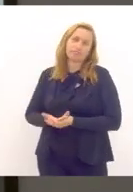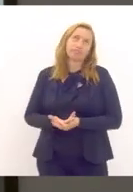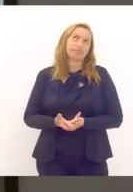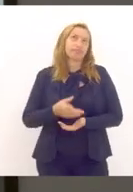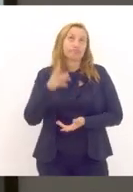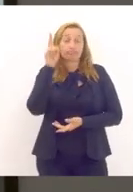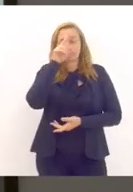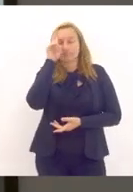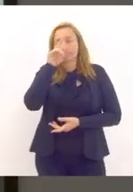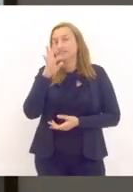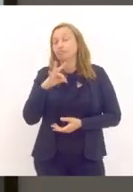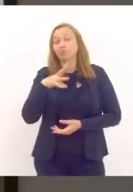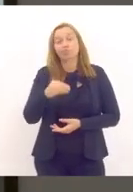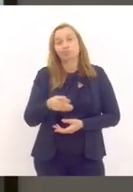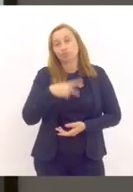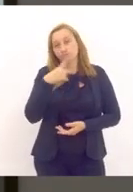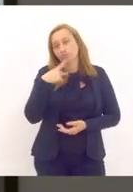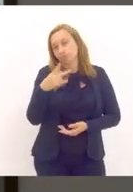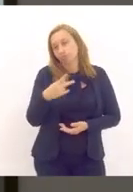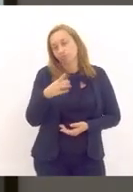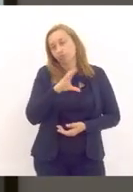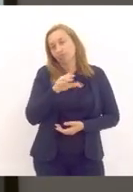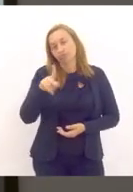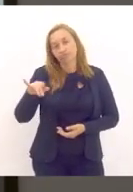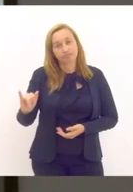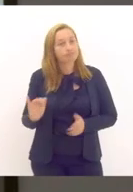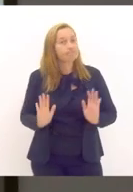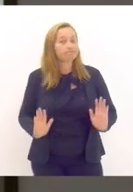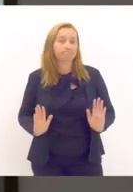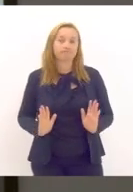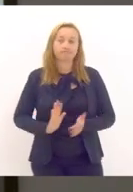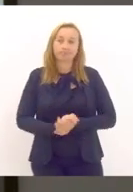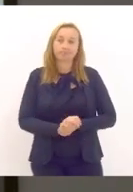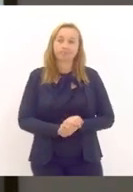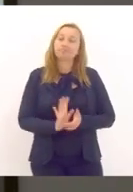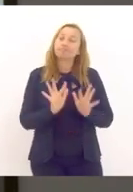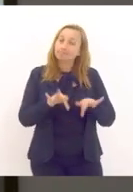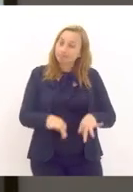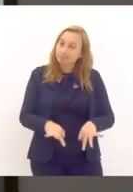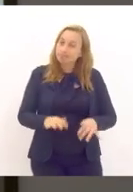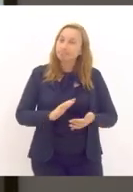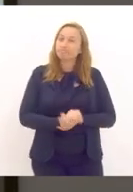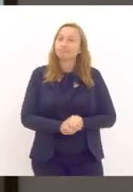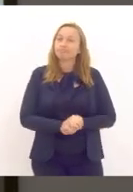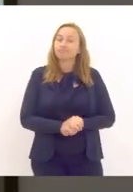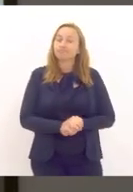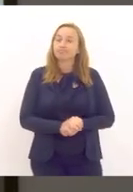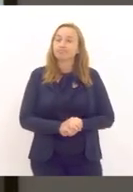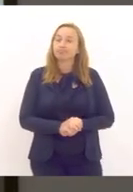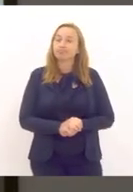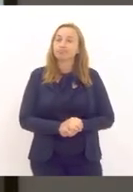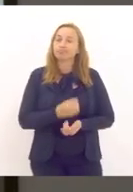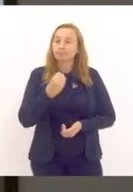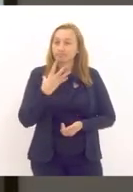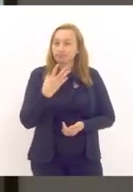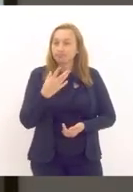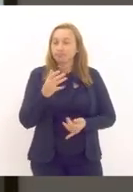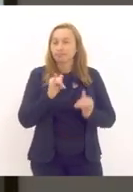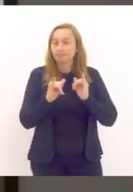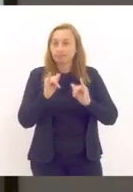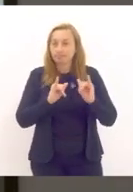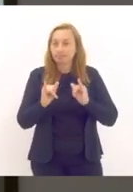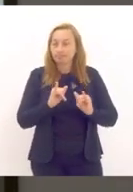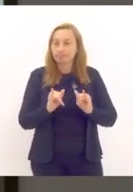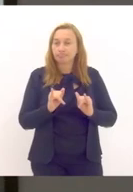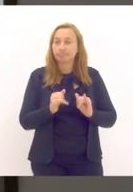repisar aquilo que já foi dito em uma CPI. E, para finalizar, eu acho que talvez aqui seja mais uma boa notícia com relação às finanças do